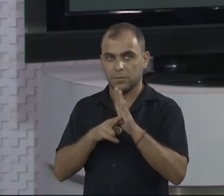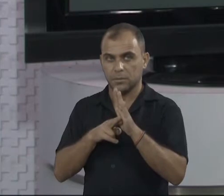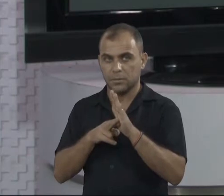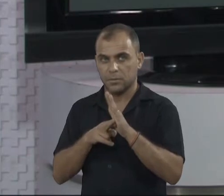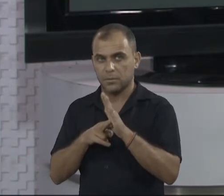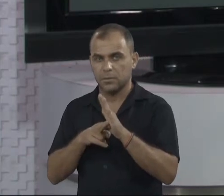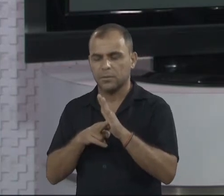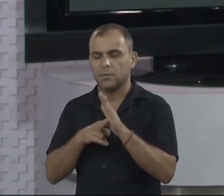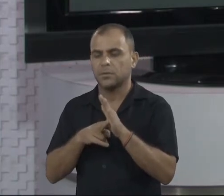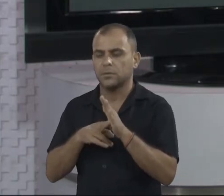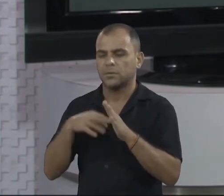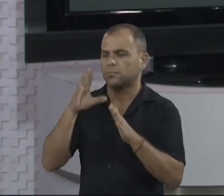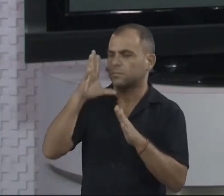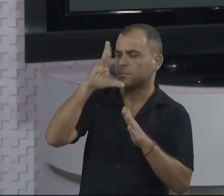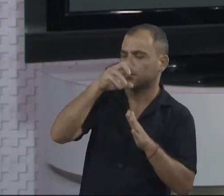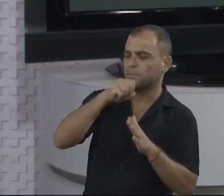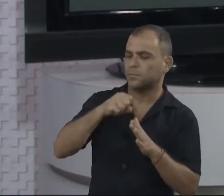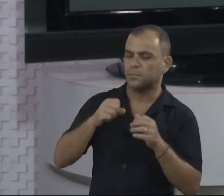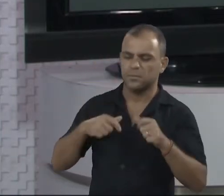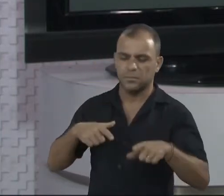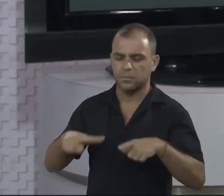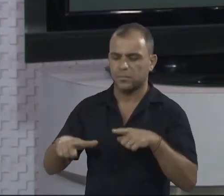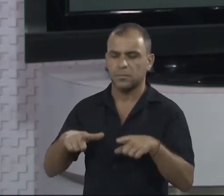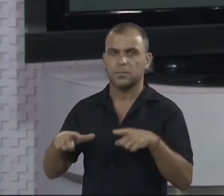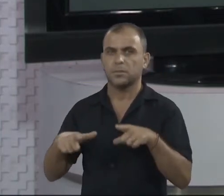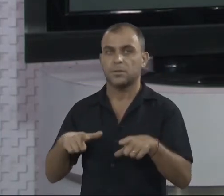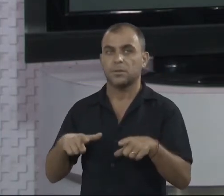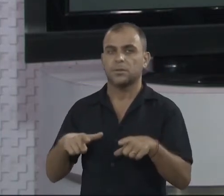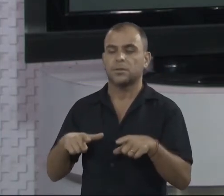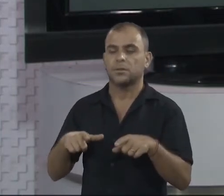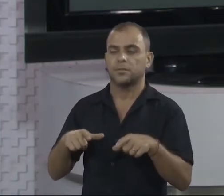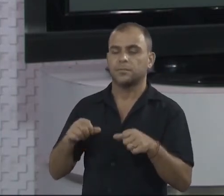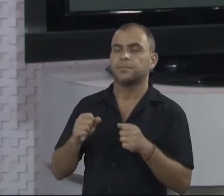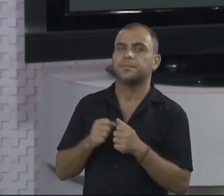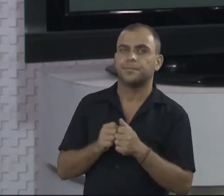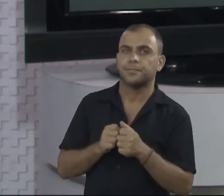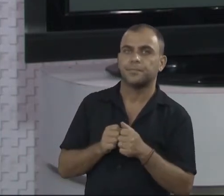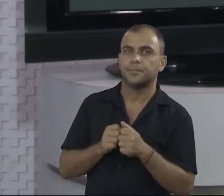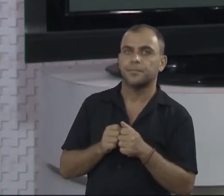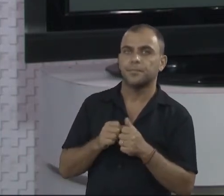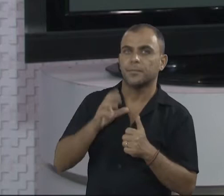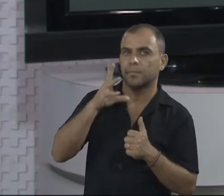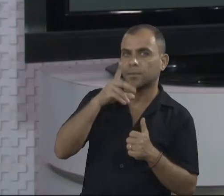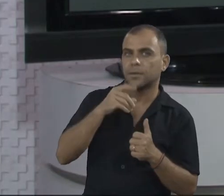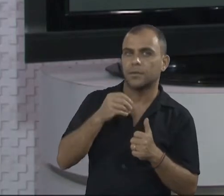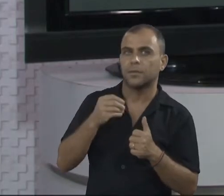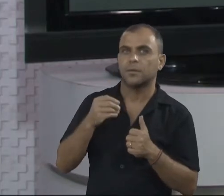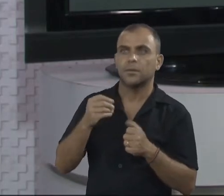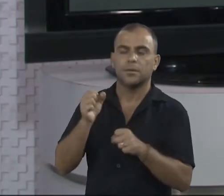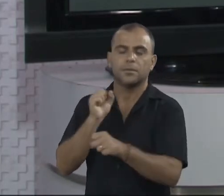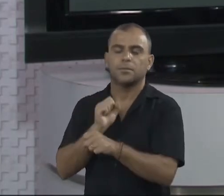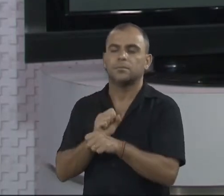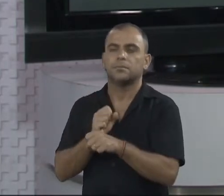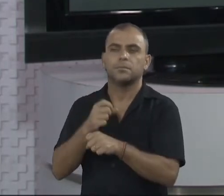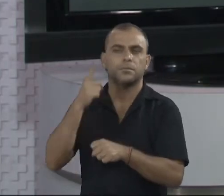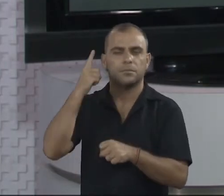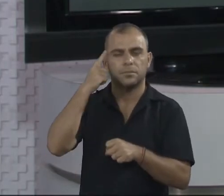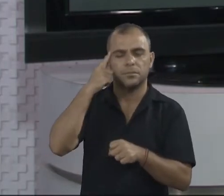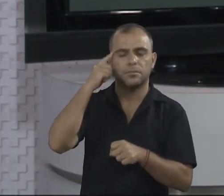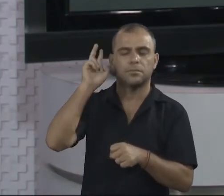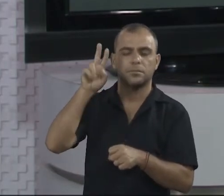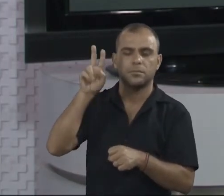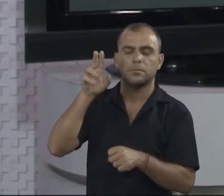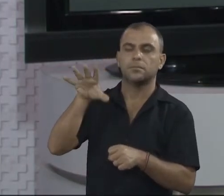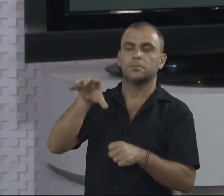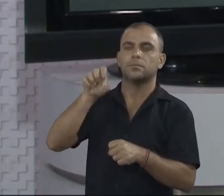forma maravilhosa, excepcional, né, o que ele faz. Você não tem que parar para lembrar